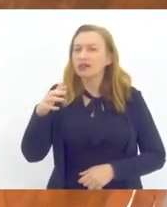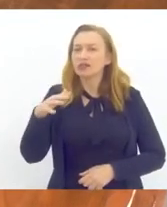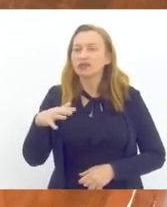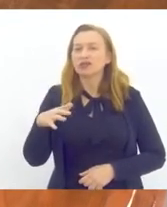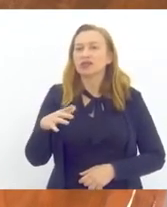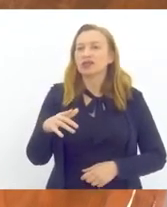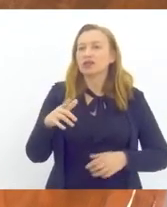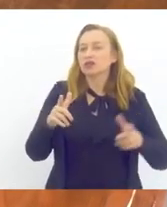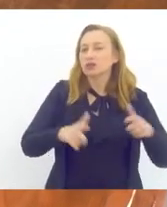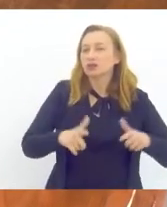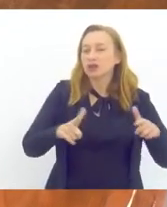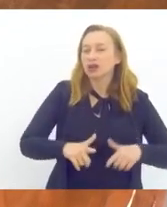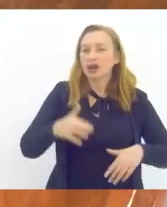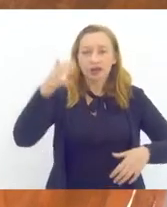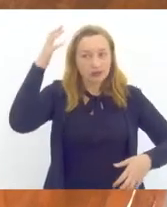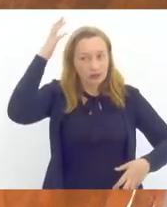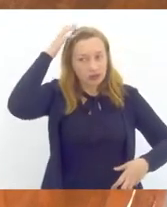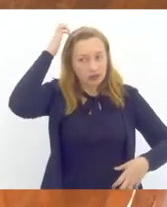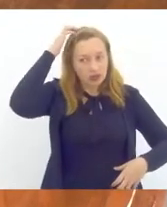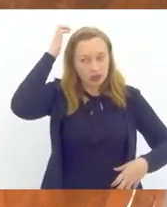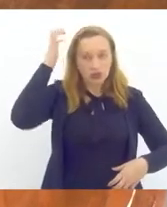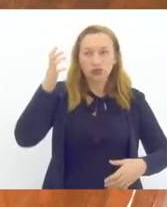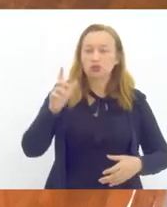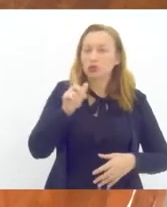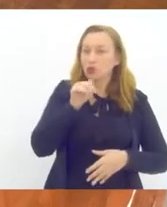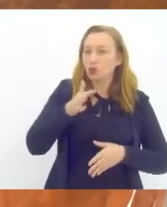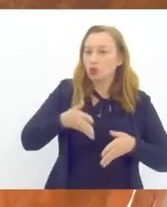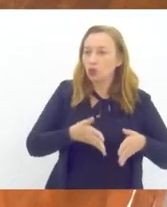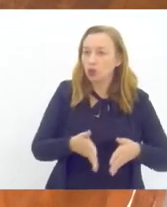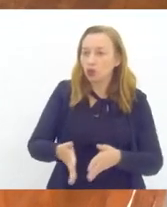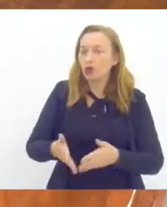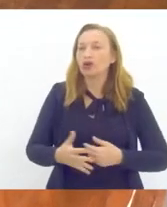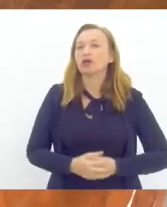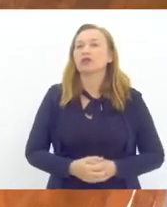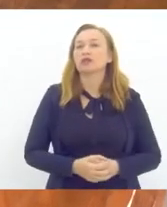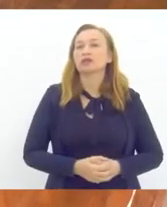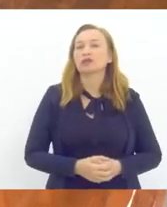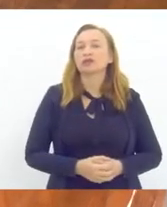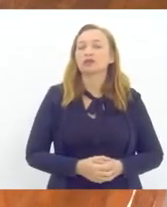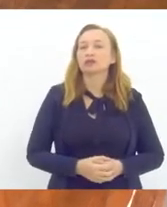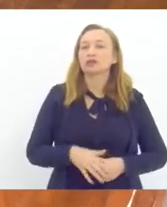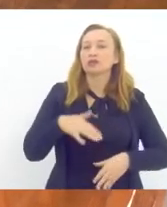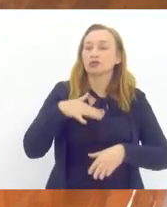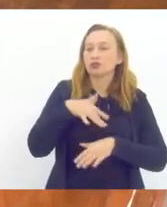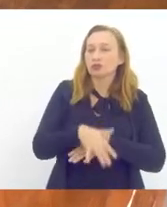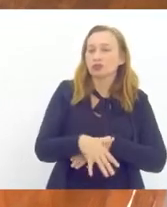o nosso representante aqui, é o presidente da Undime.